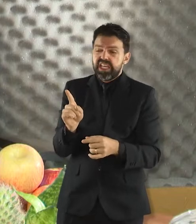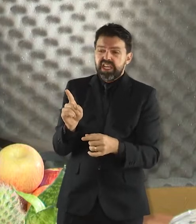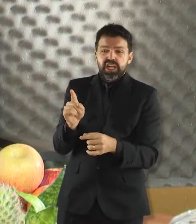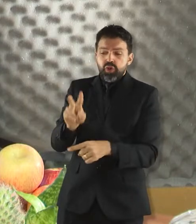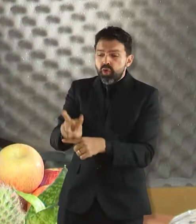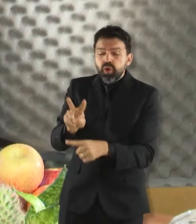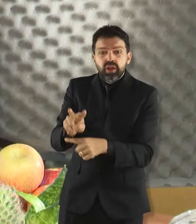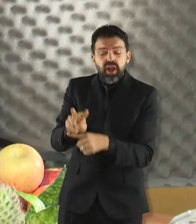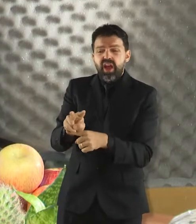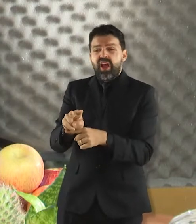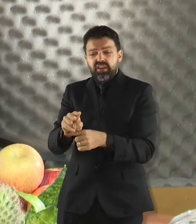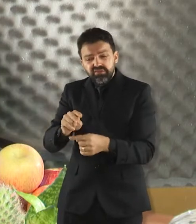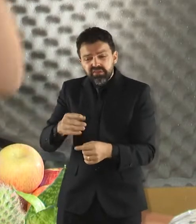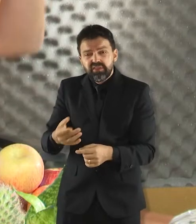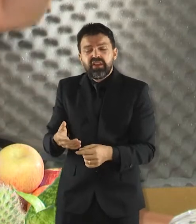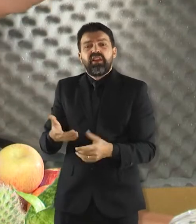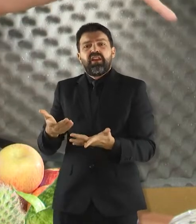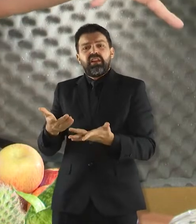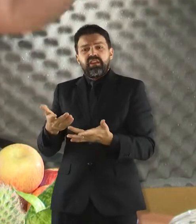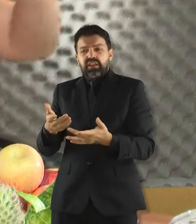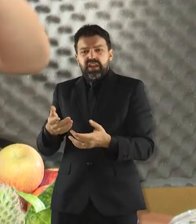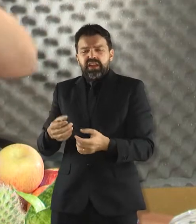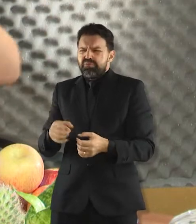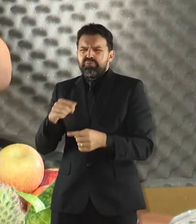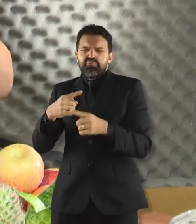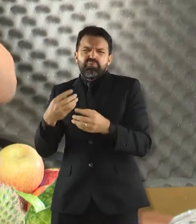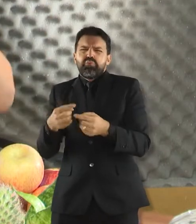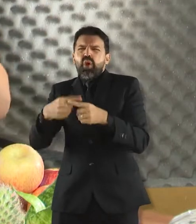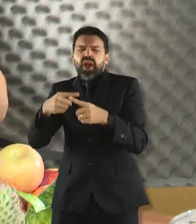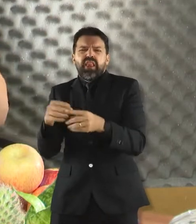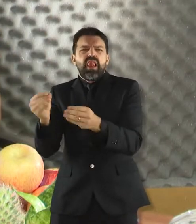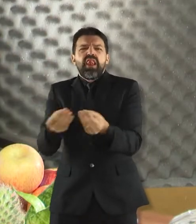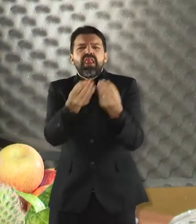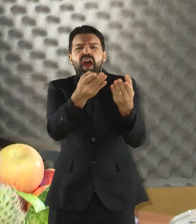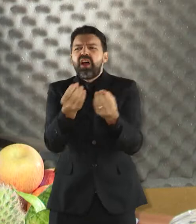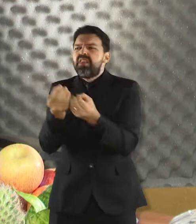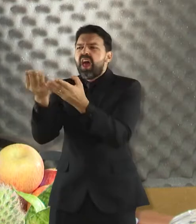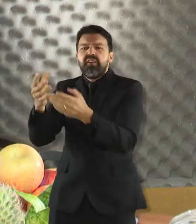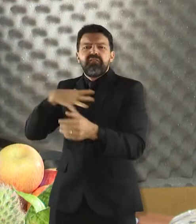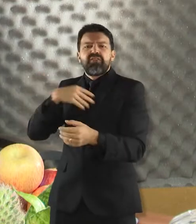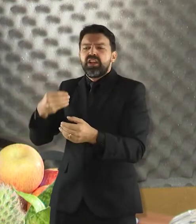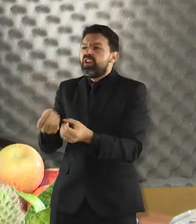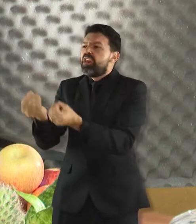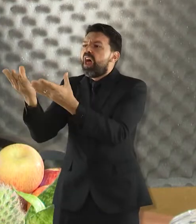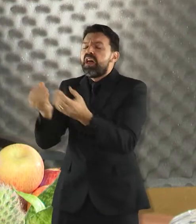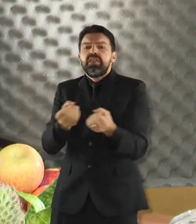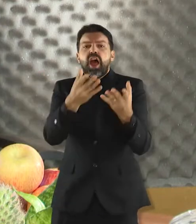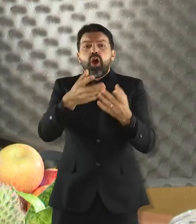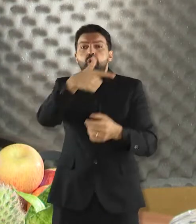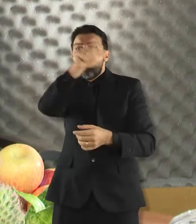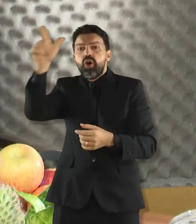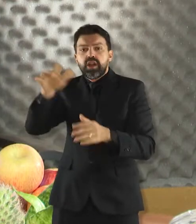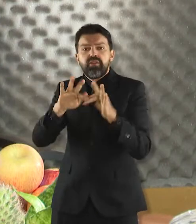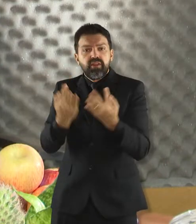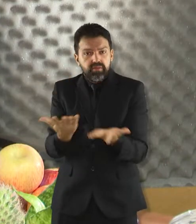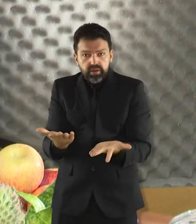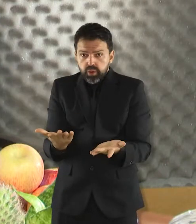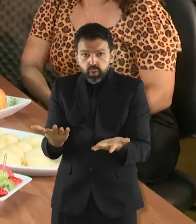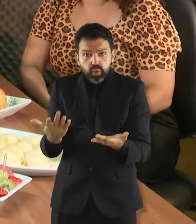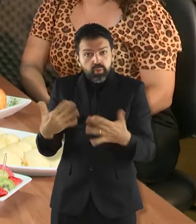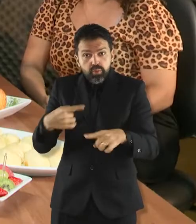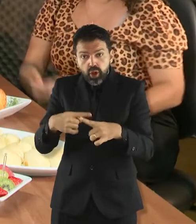filhos todos. Termina, vou entregar isso aqui para esse, vou entregar isso para esse, para ter uma vida melhor que eu não consigo. Né? A gente vê muito isso,